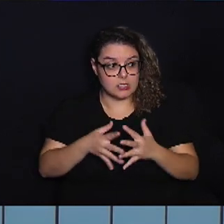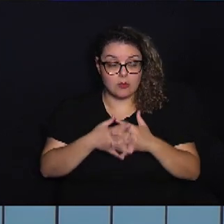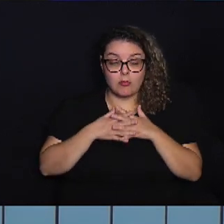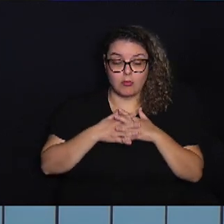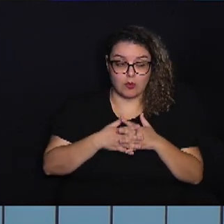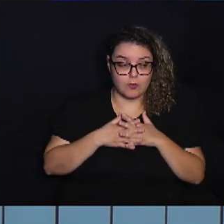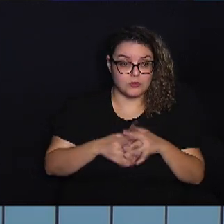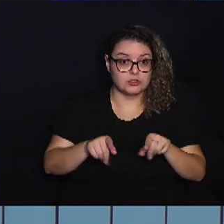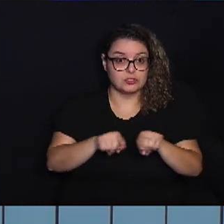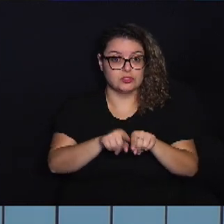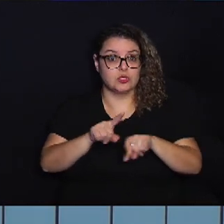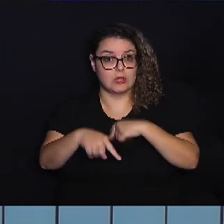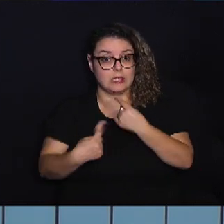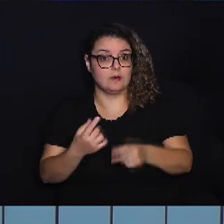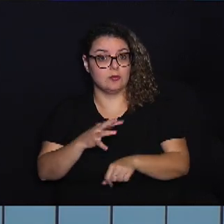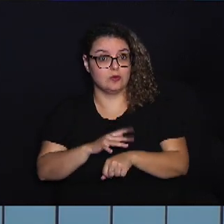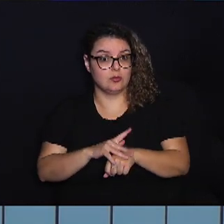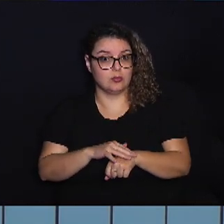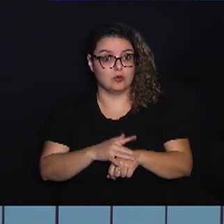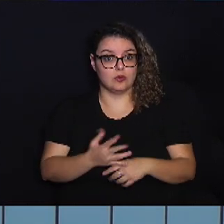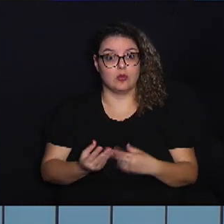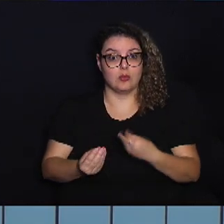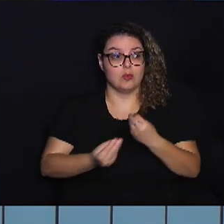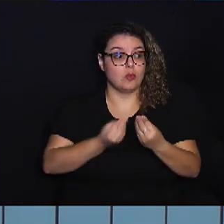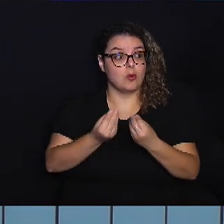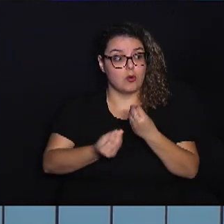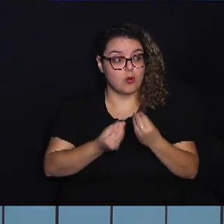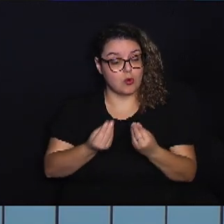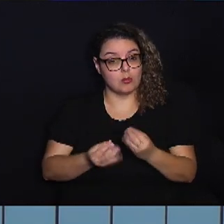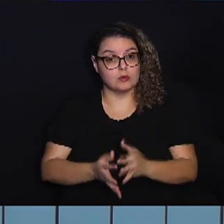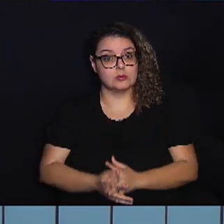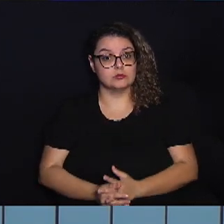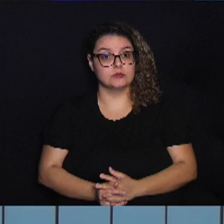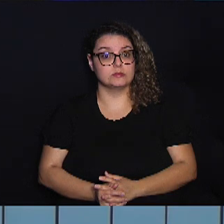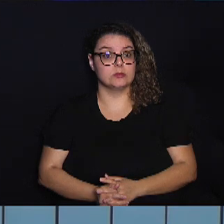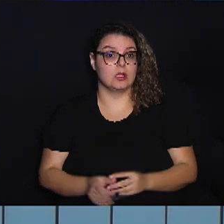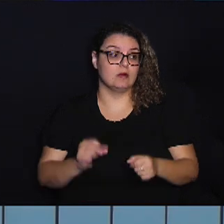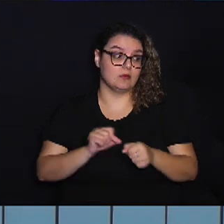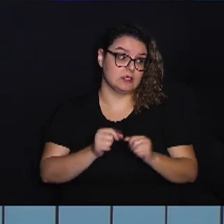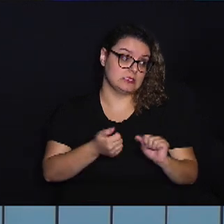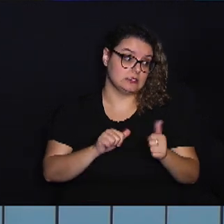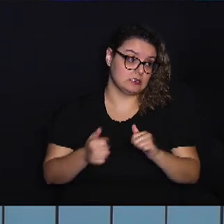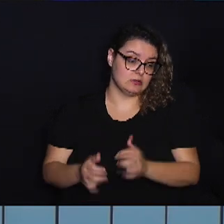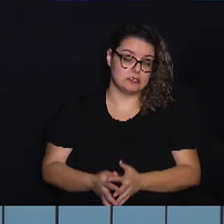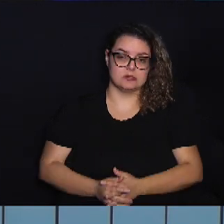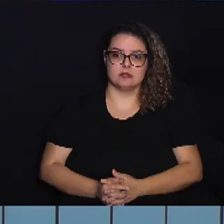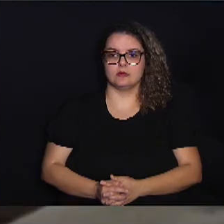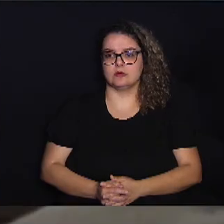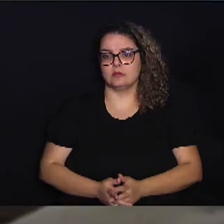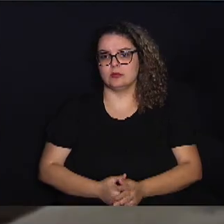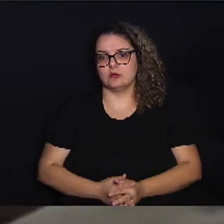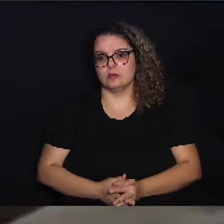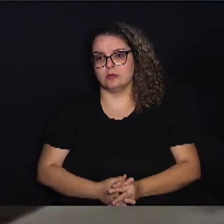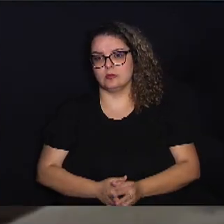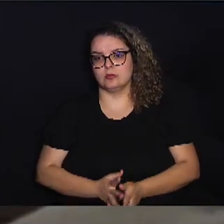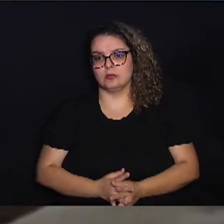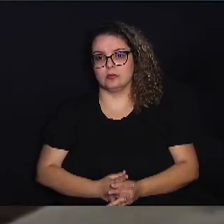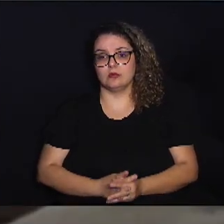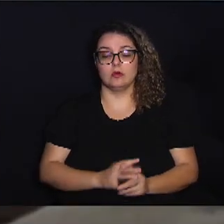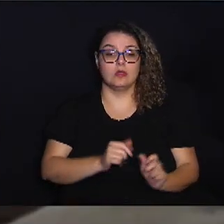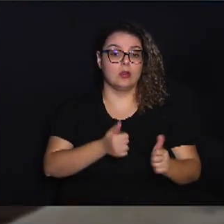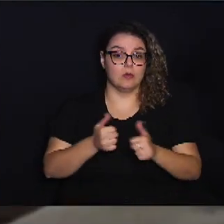confundirem também com outras doenças? Como que eles podem fazer essa avaliação? A